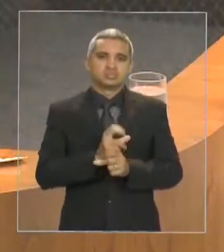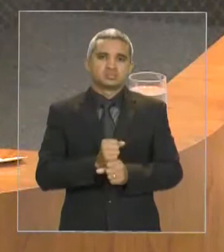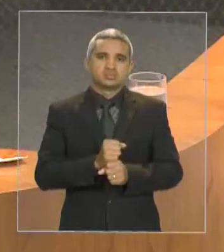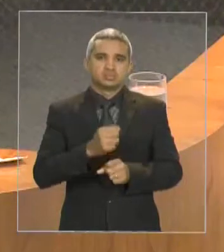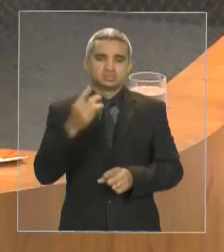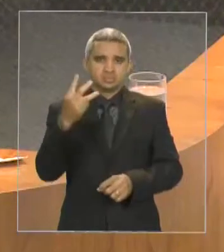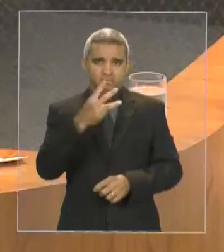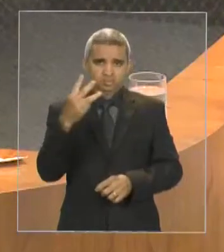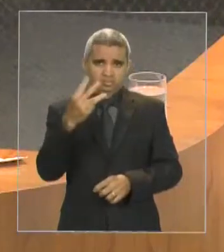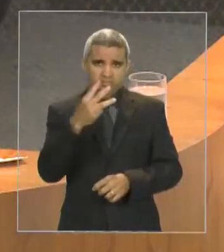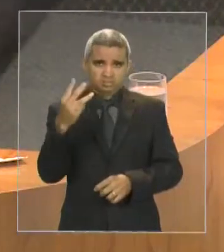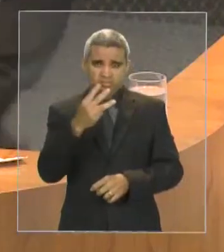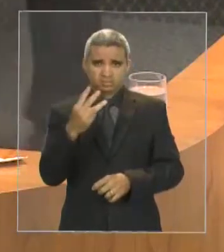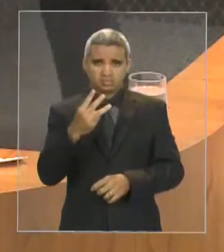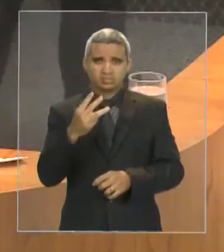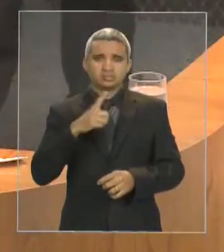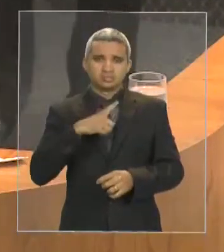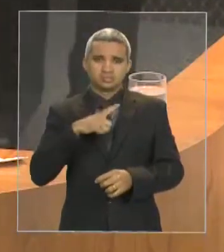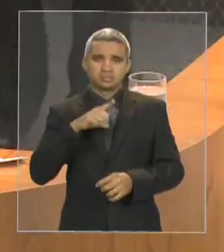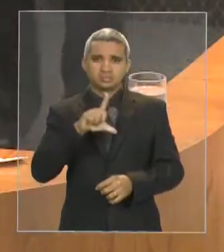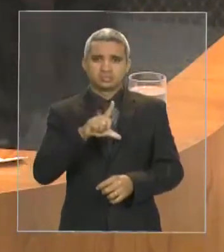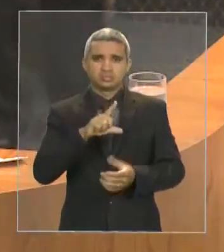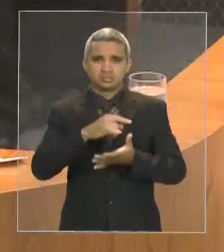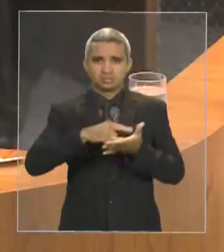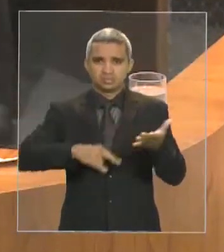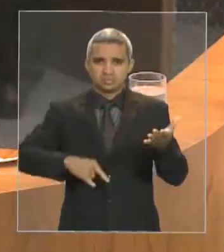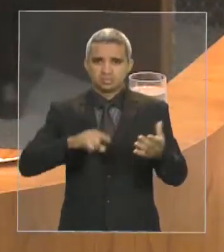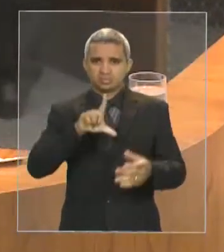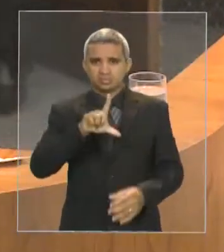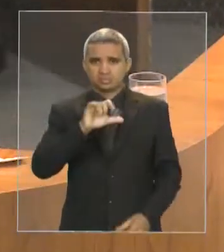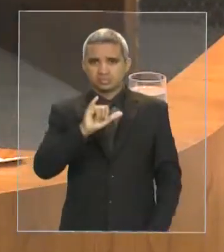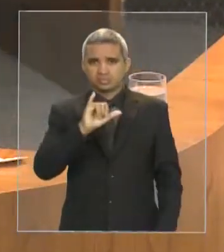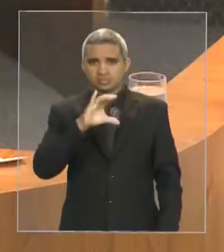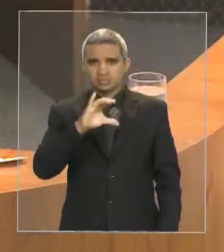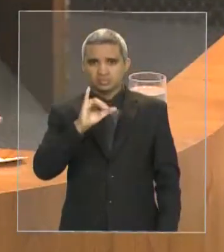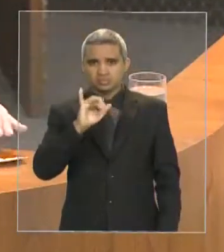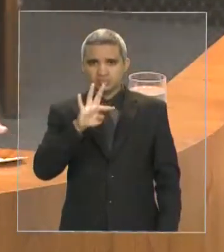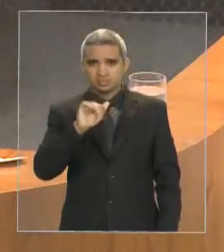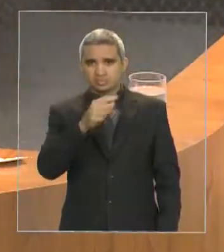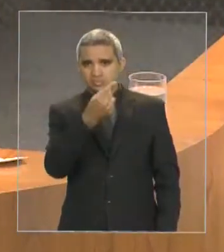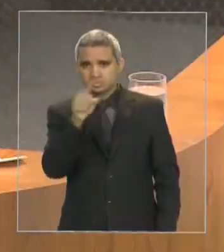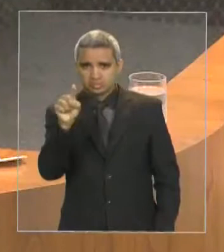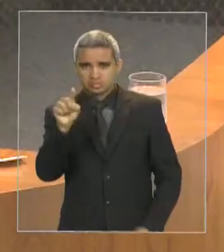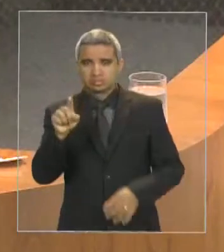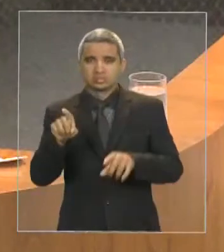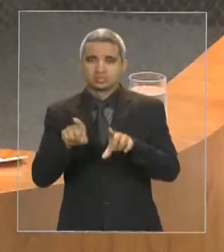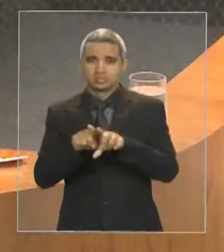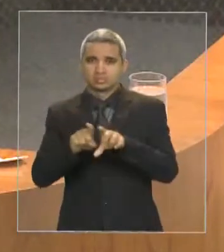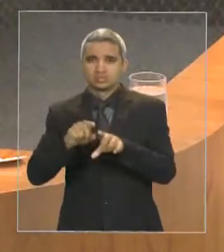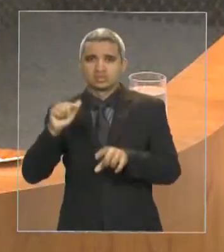processo licitatório, 7 estão sendo construídas por empresas parceiras.